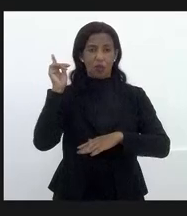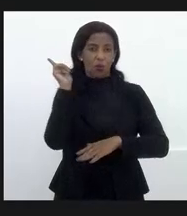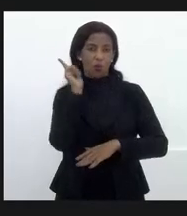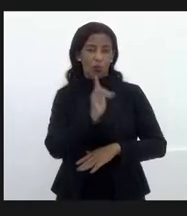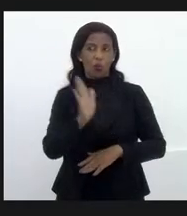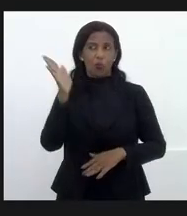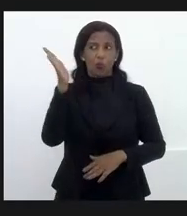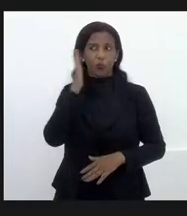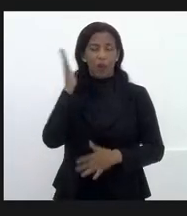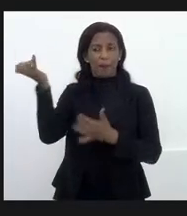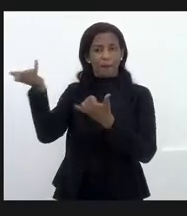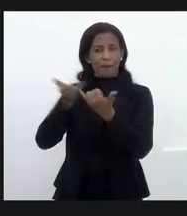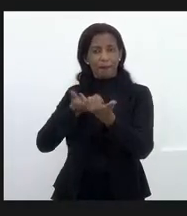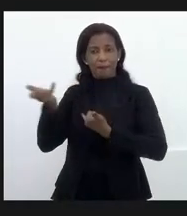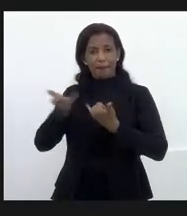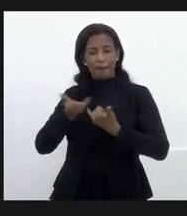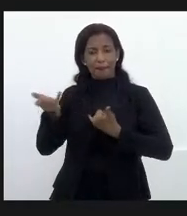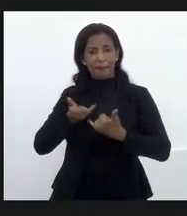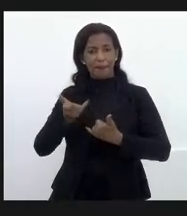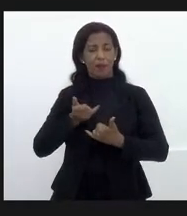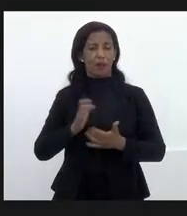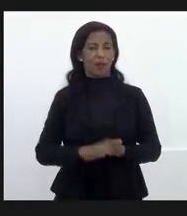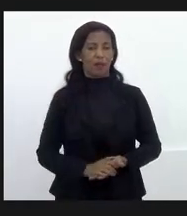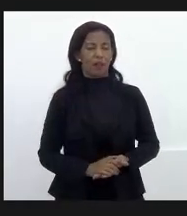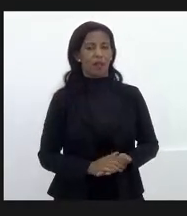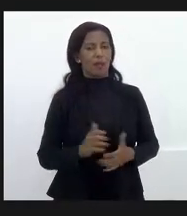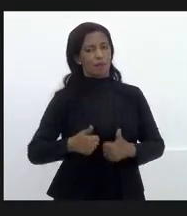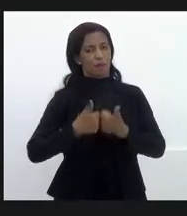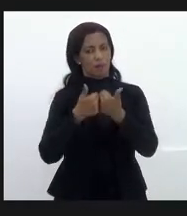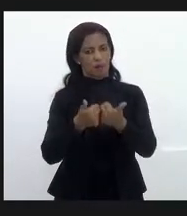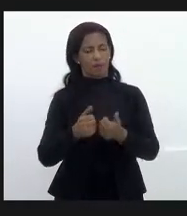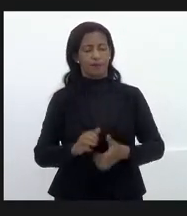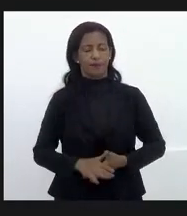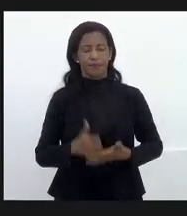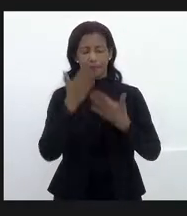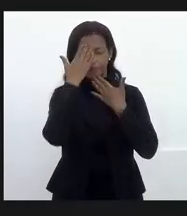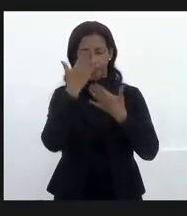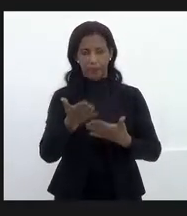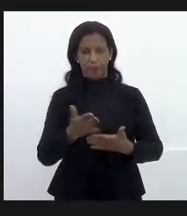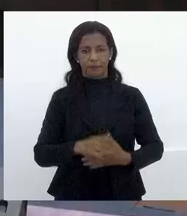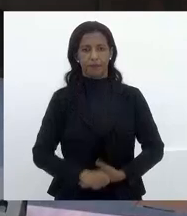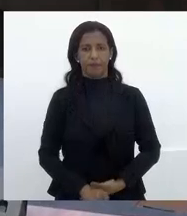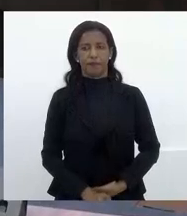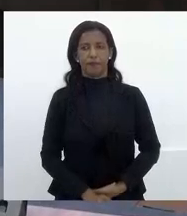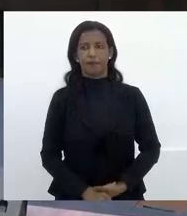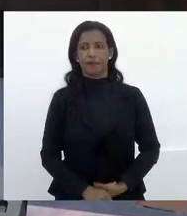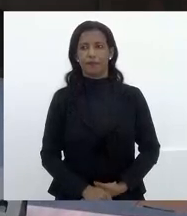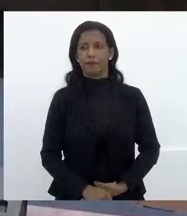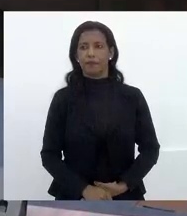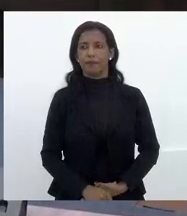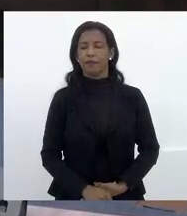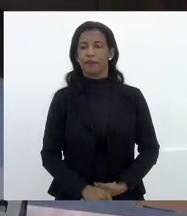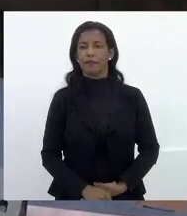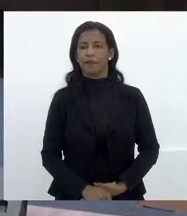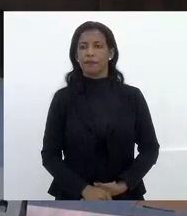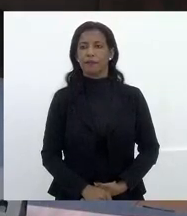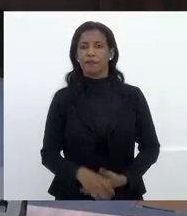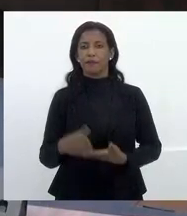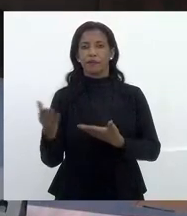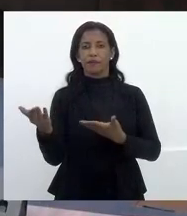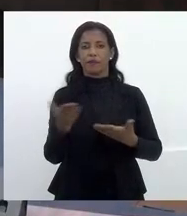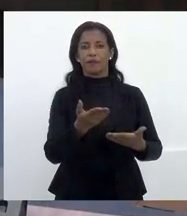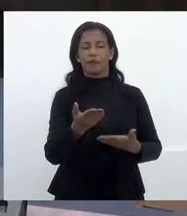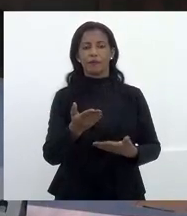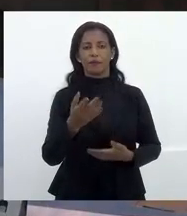souber né E essa essas questões é melhor obrigado Presidente passou a palavra para o